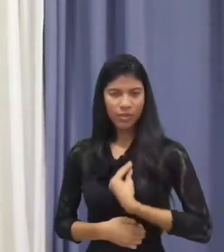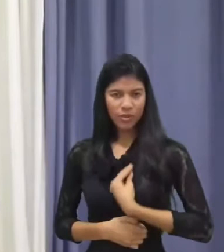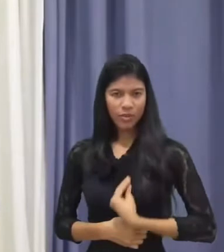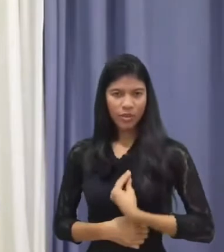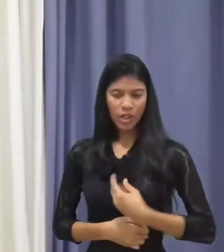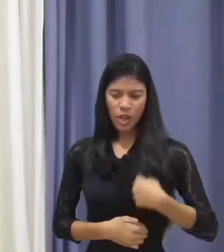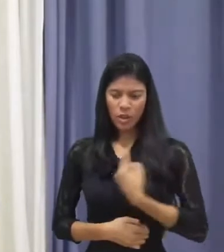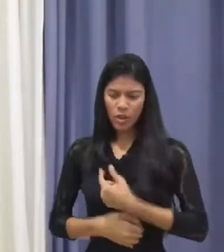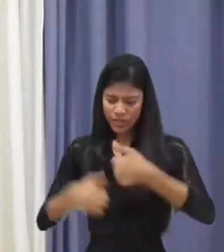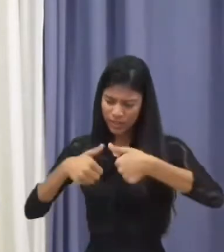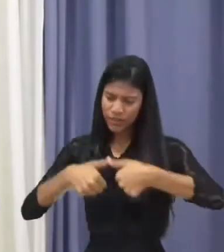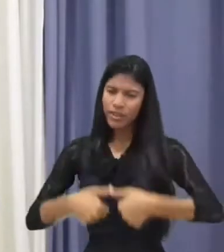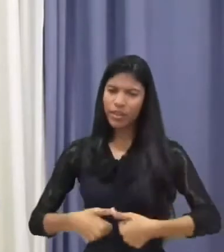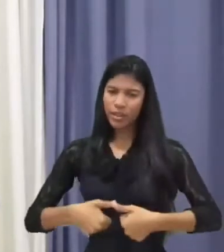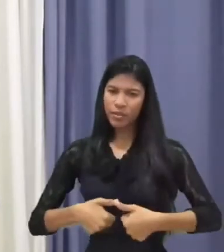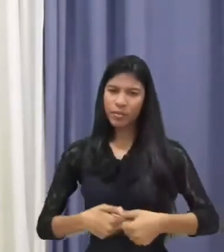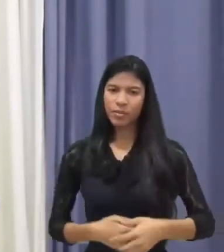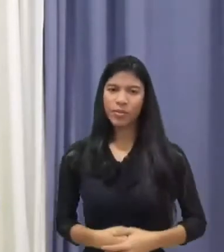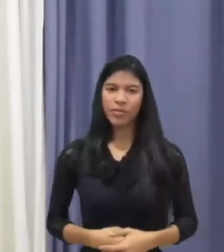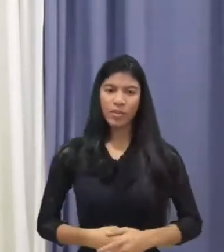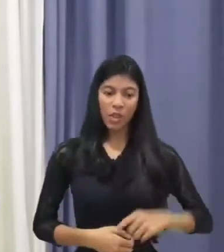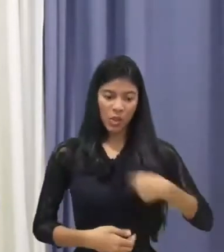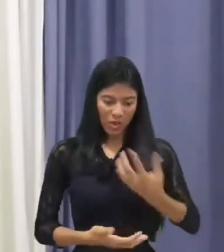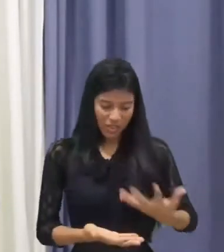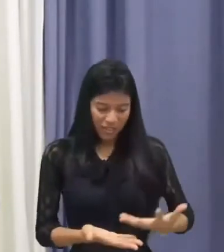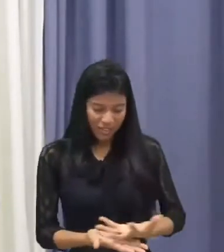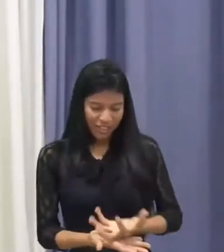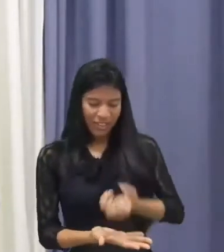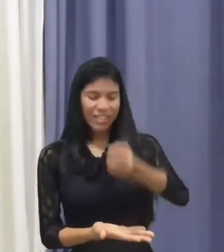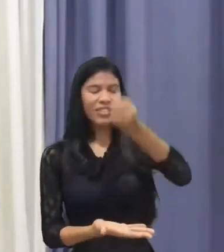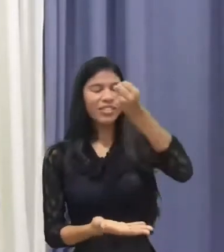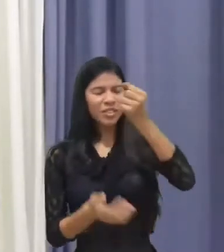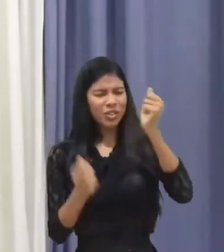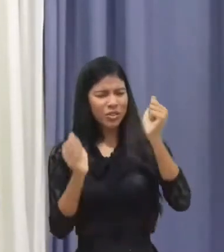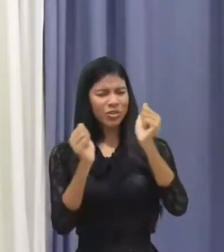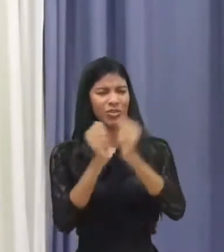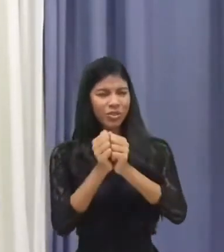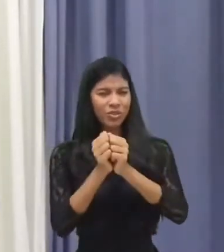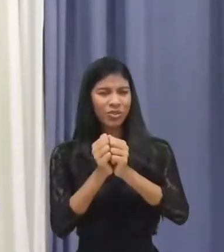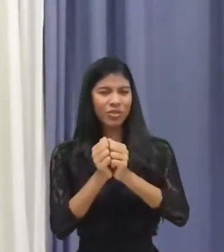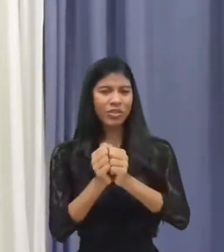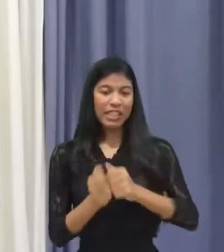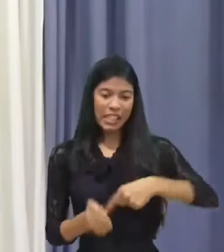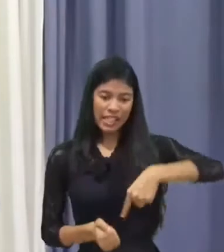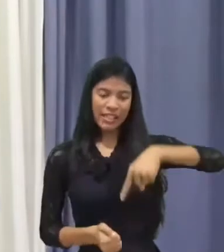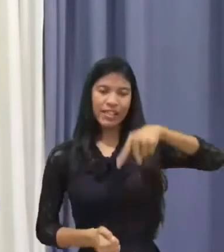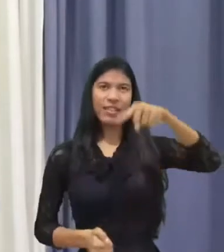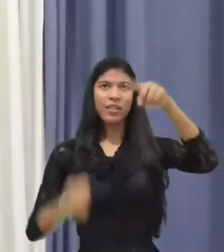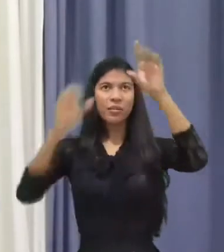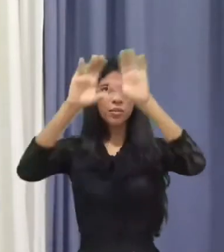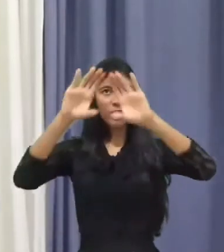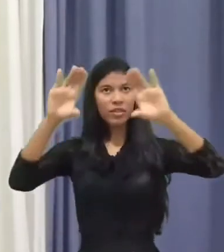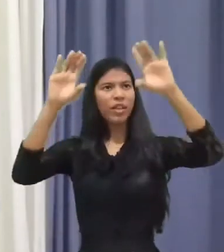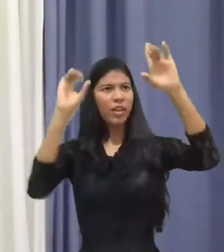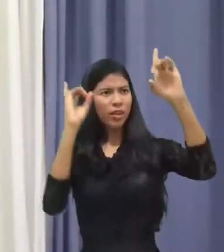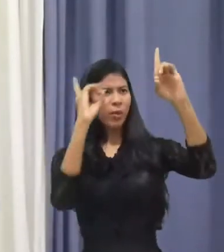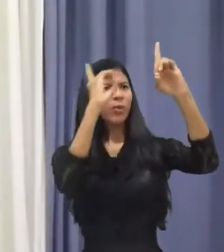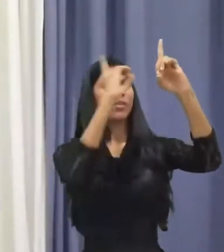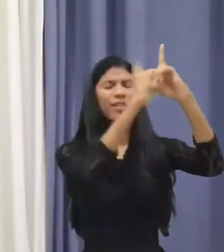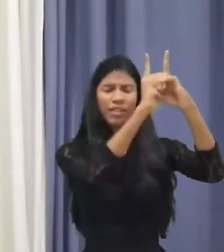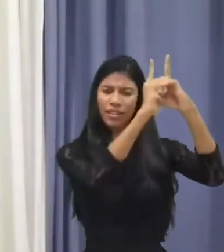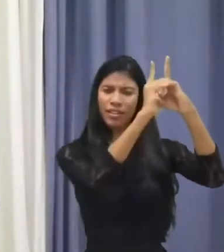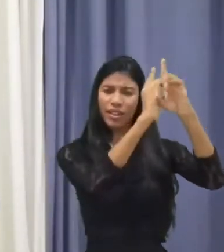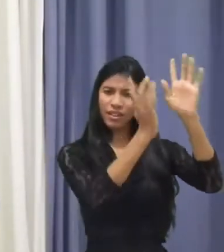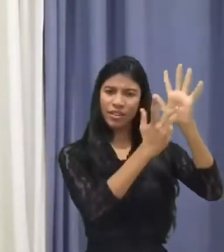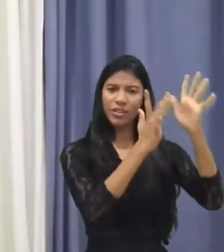que ficarmos, seremos arrebatados juntamente com eles entre nuvens para o encontro do Senhor nos ares,